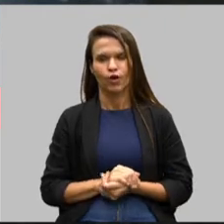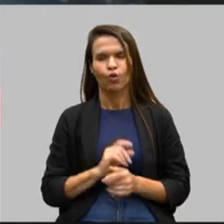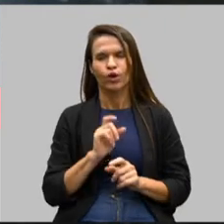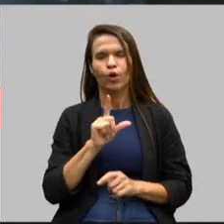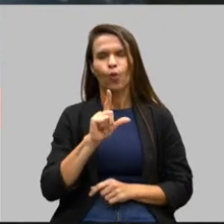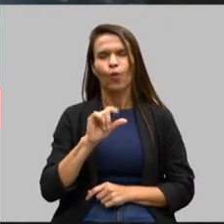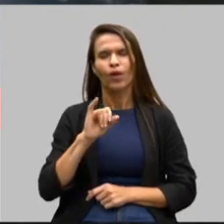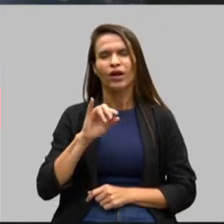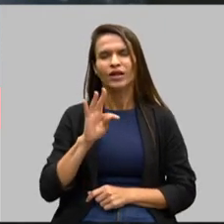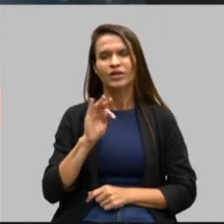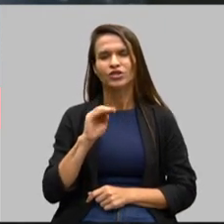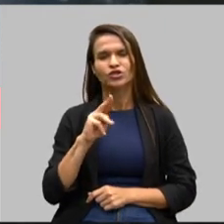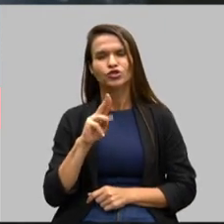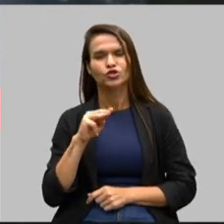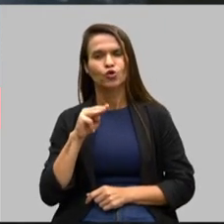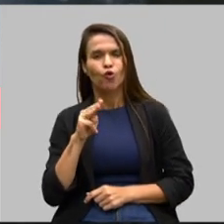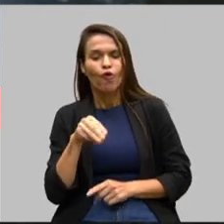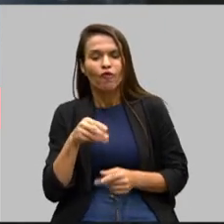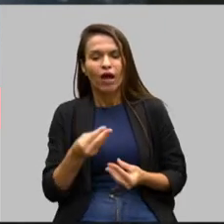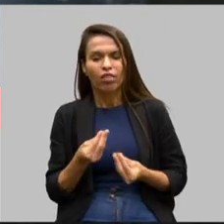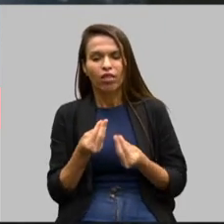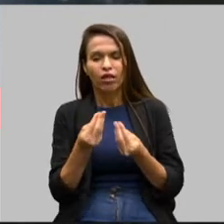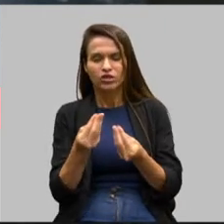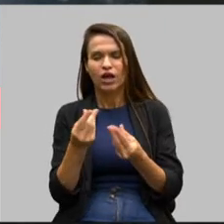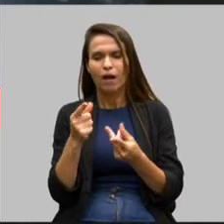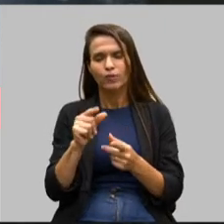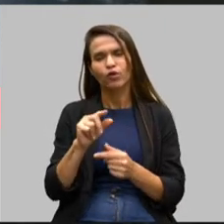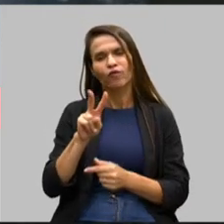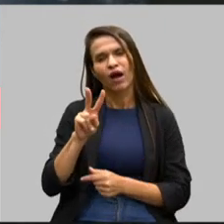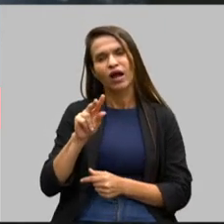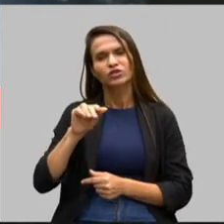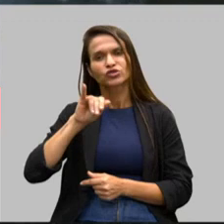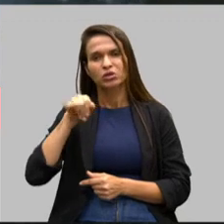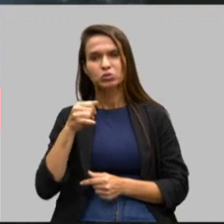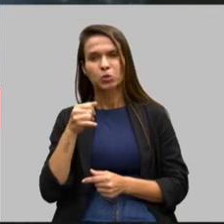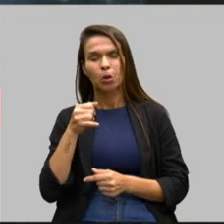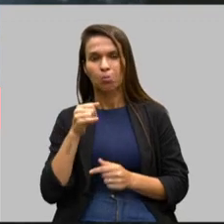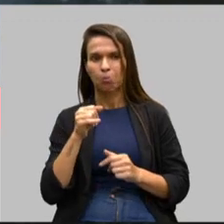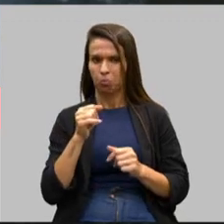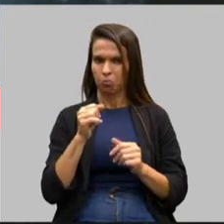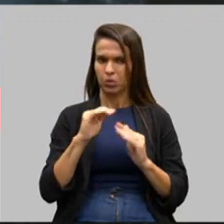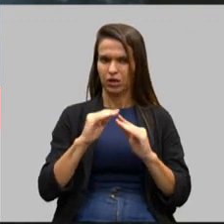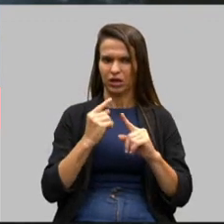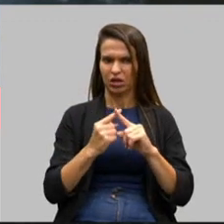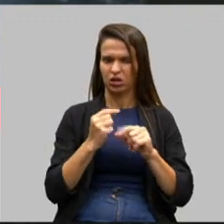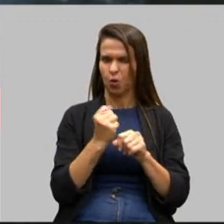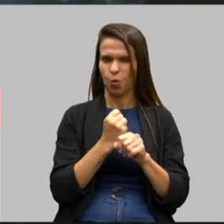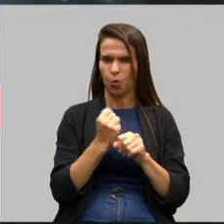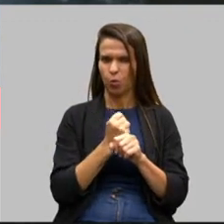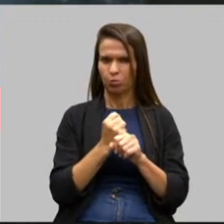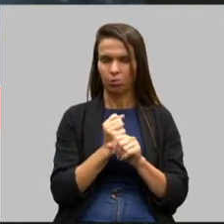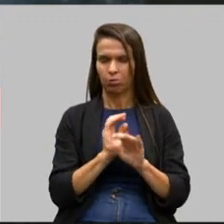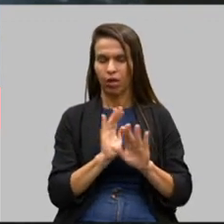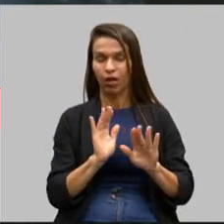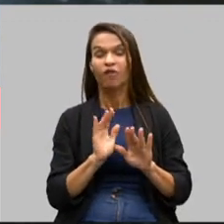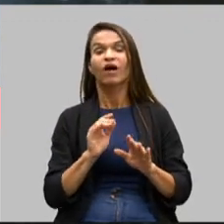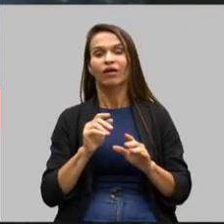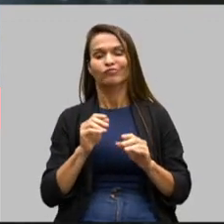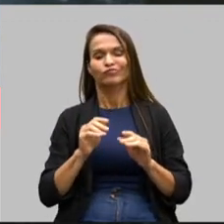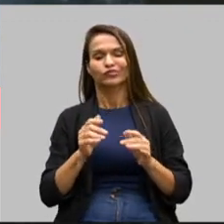Vale de Jequitinhonha? Igrejas acho que não vão construir mais. Vai deixar buracos